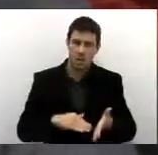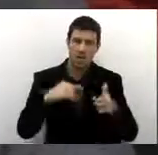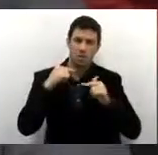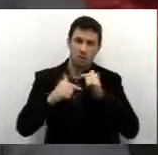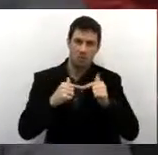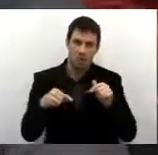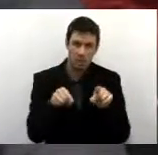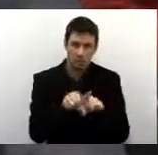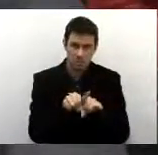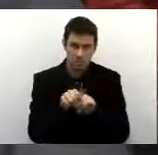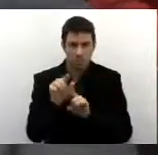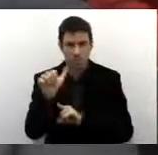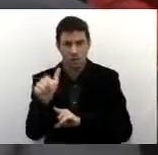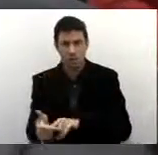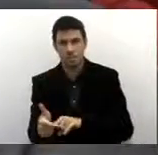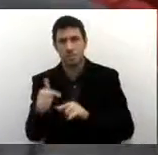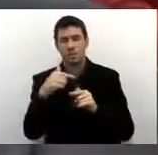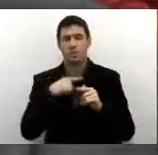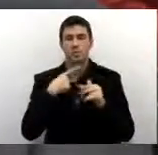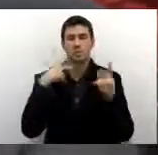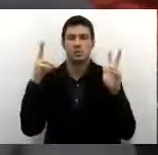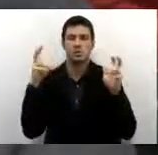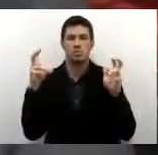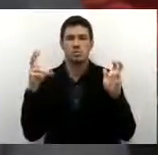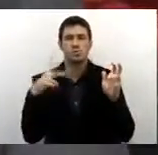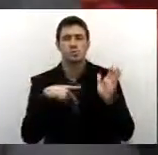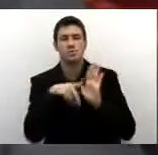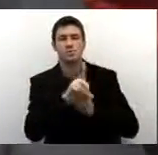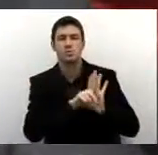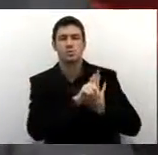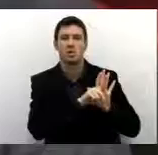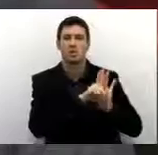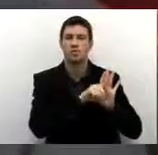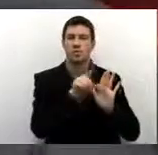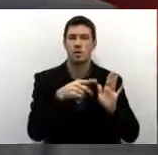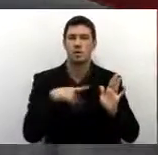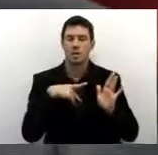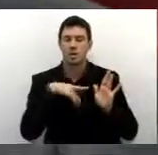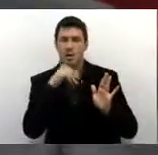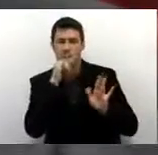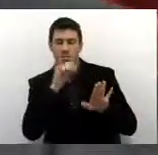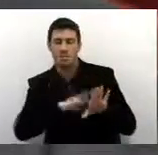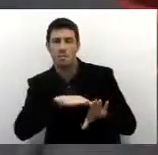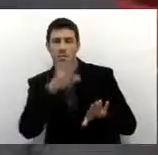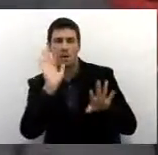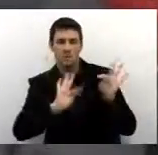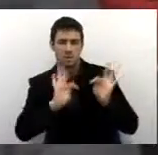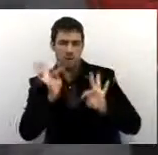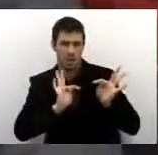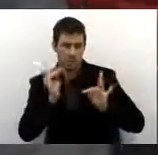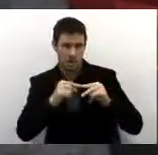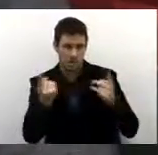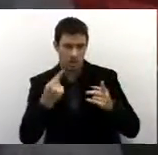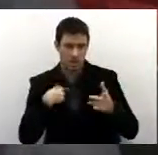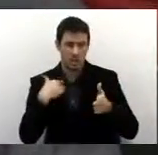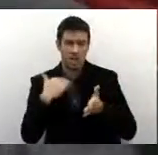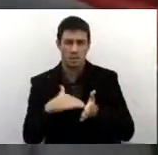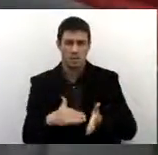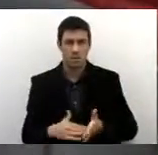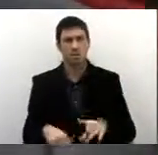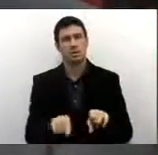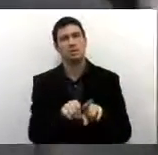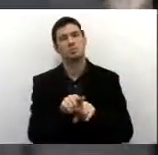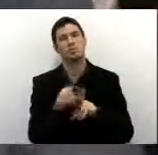e depois a Secretaria de Assunto Legislativo, que são algumas secretarias mais técnicas. As secretarias que trabalham com o orçamento